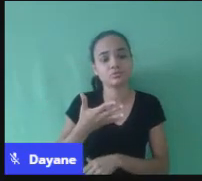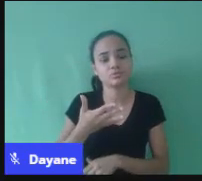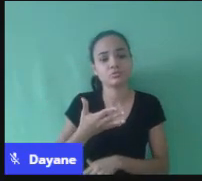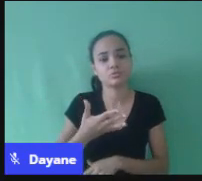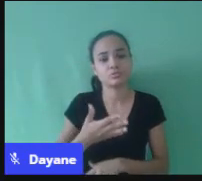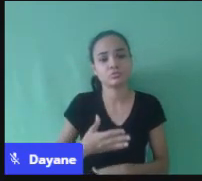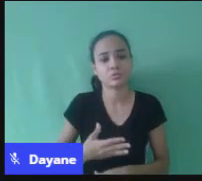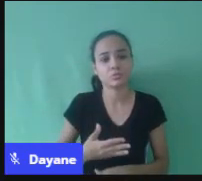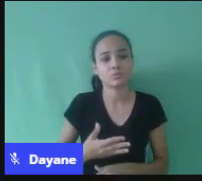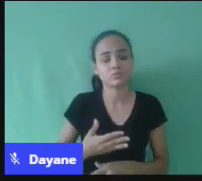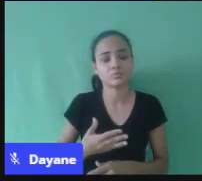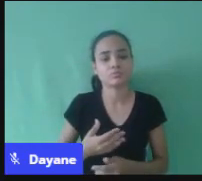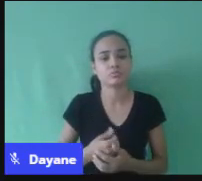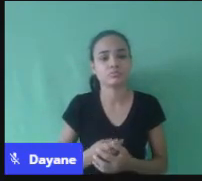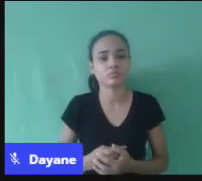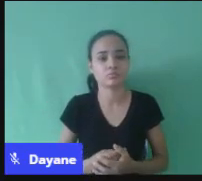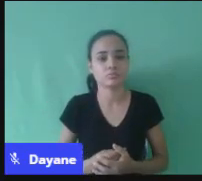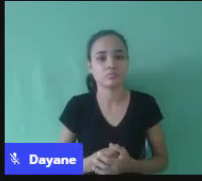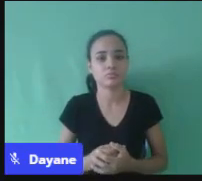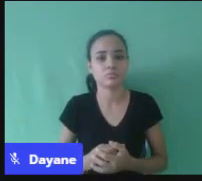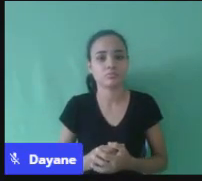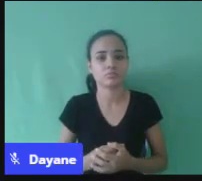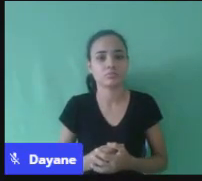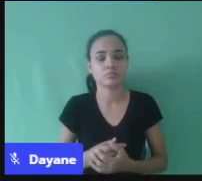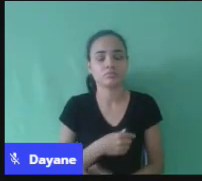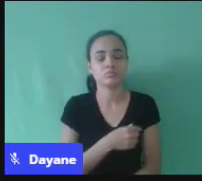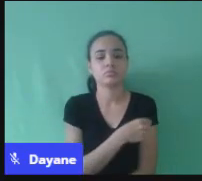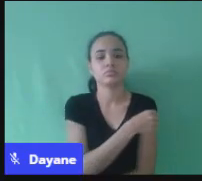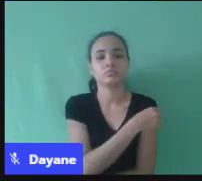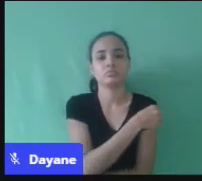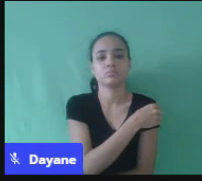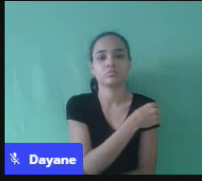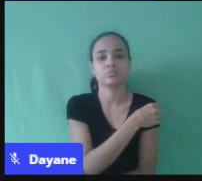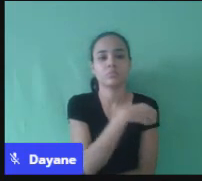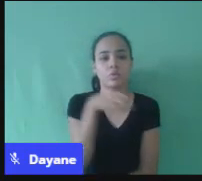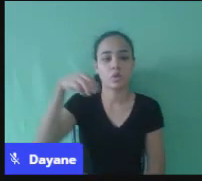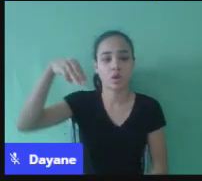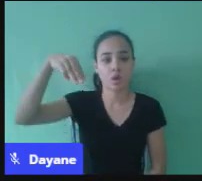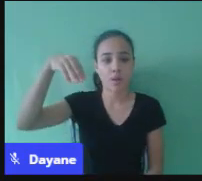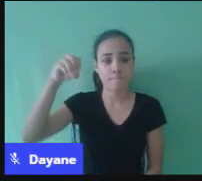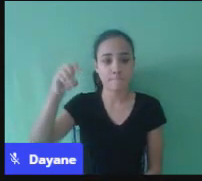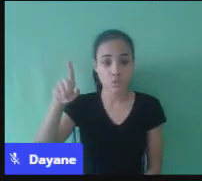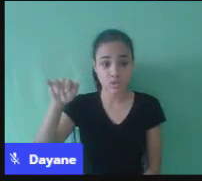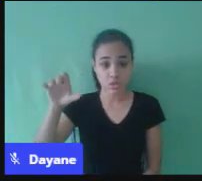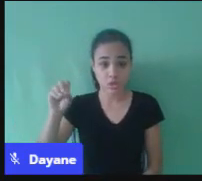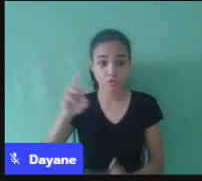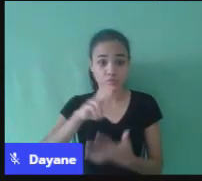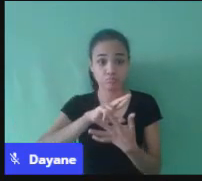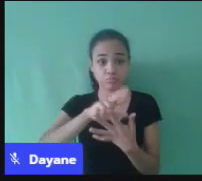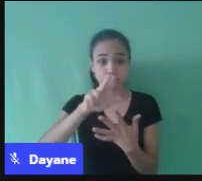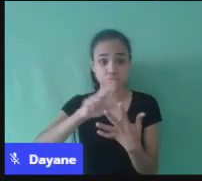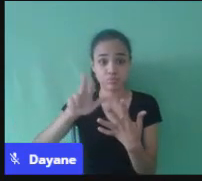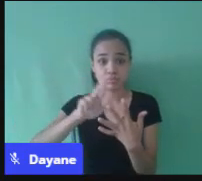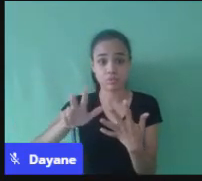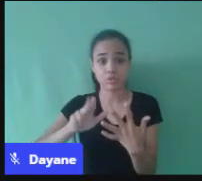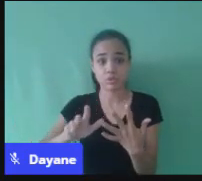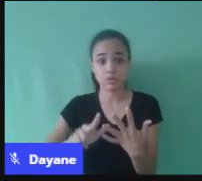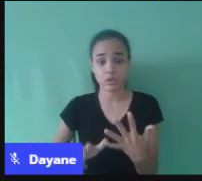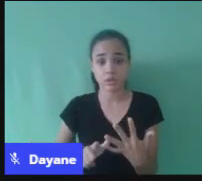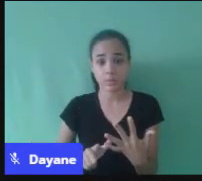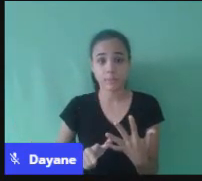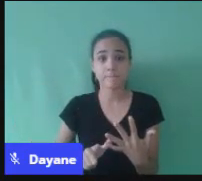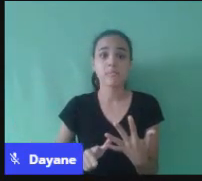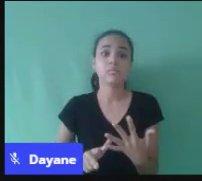Modelos pedagógicos inovadores. Nós trazemos aqui qual é a ênfase desses modelos,